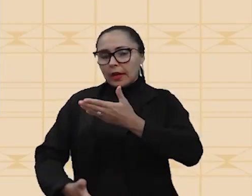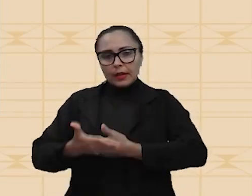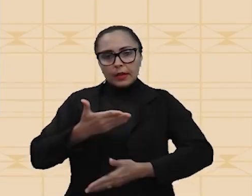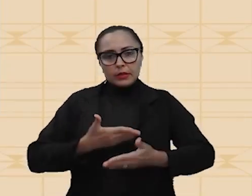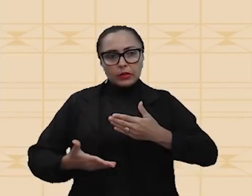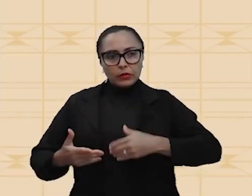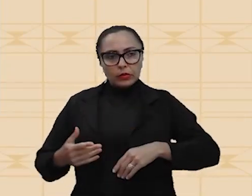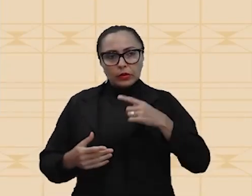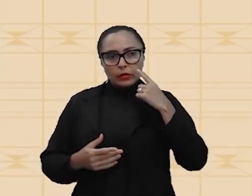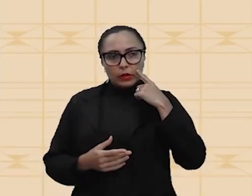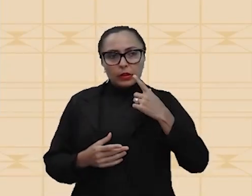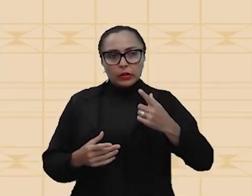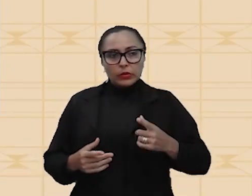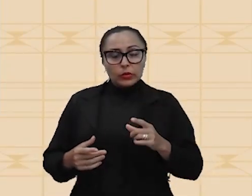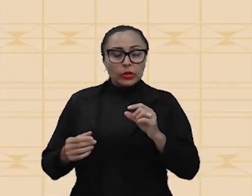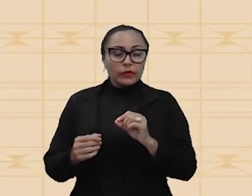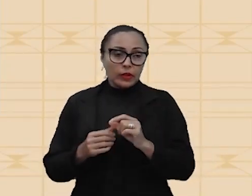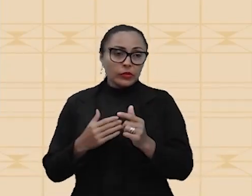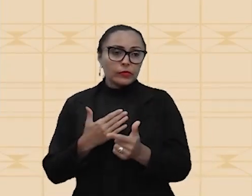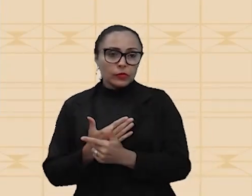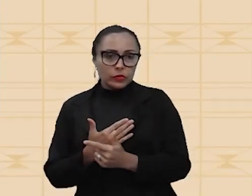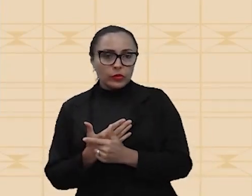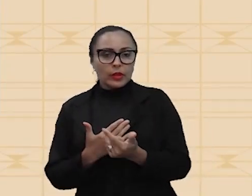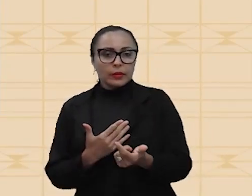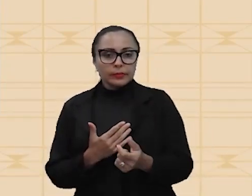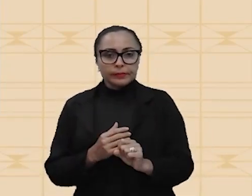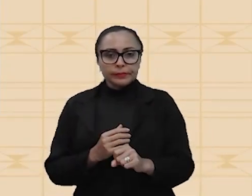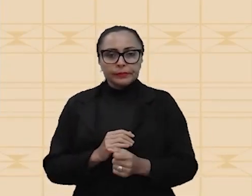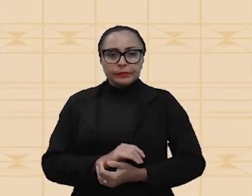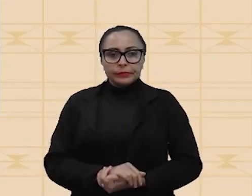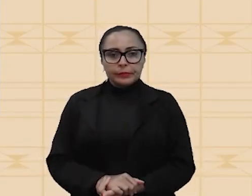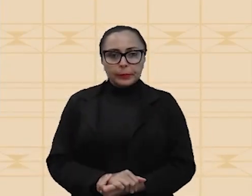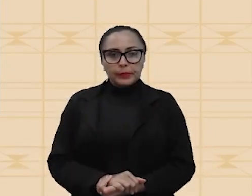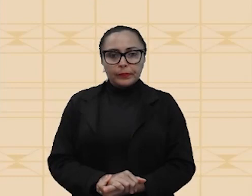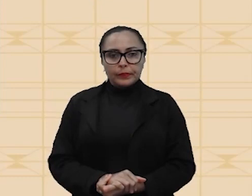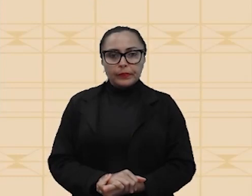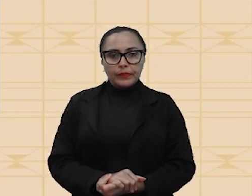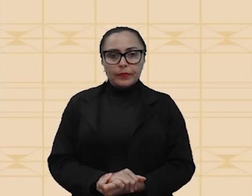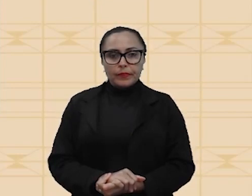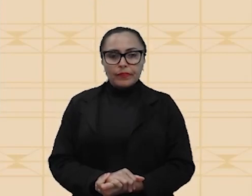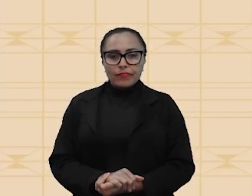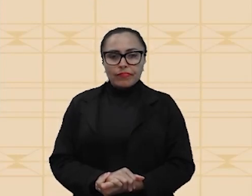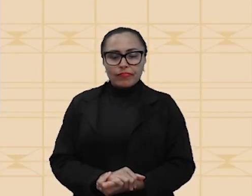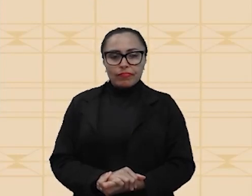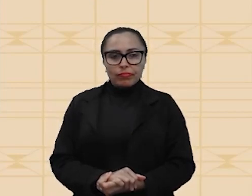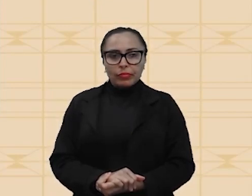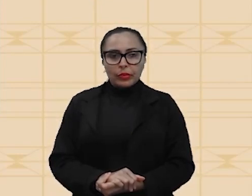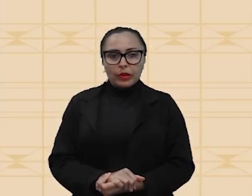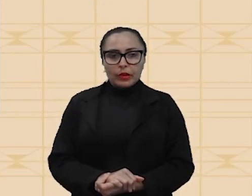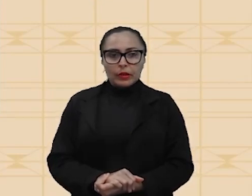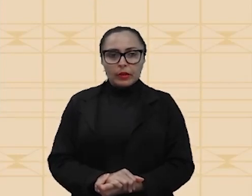faz funcionar pela energia total do circuito, belezinha? Então, se você pega a potência útil e divide pela